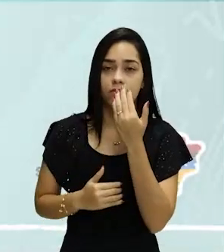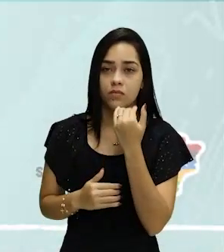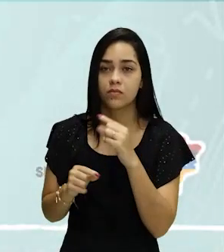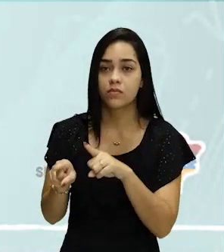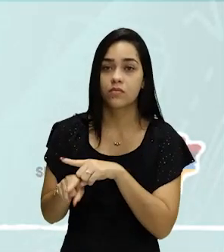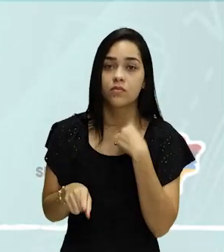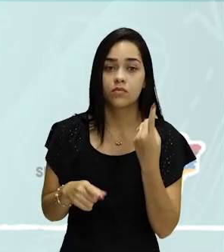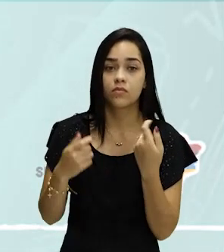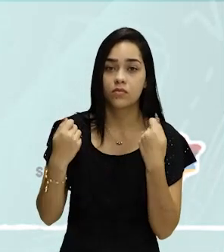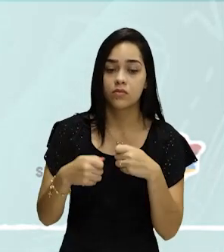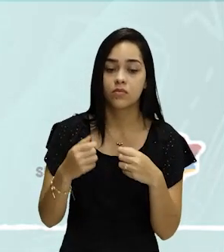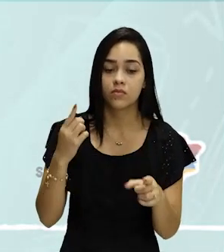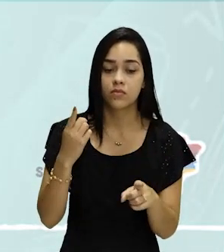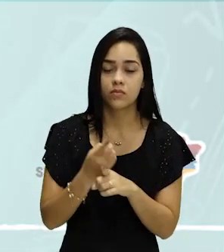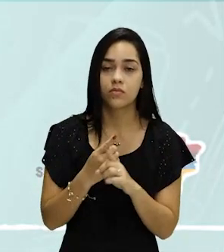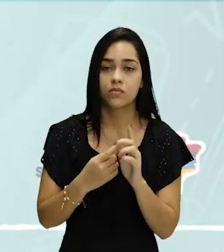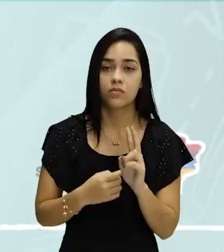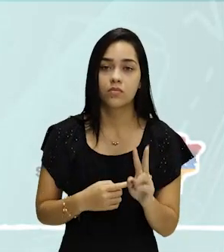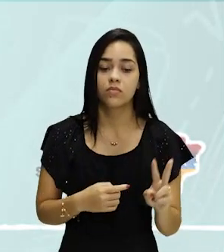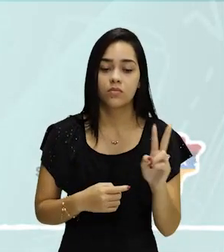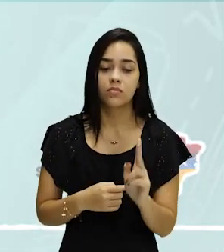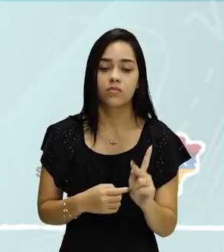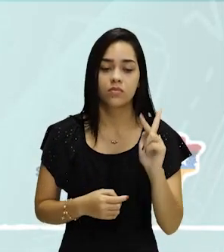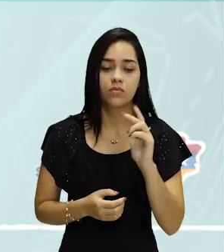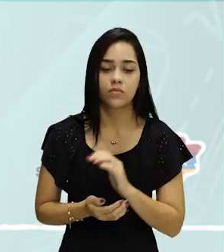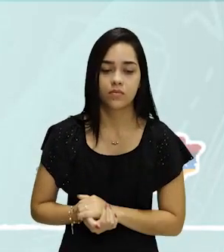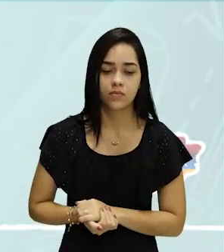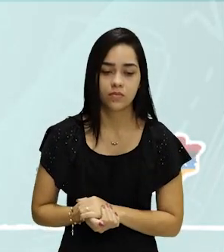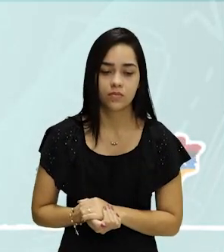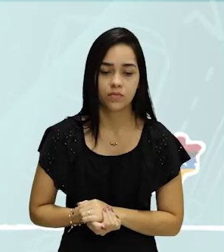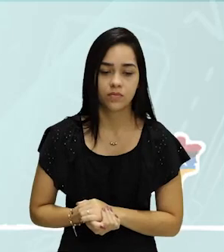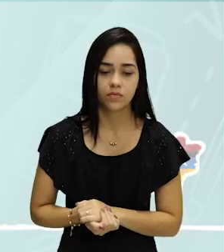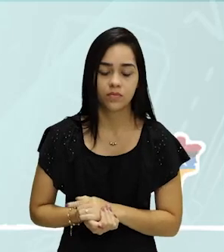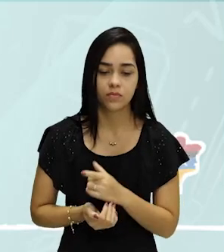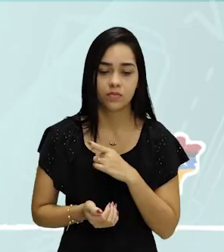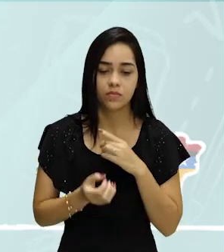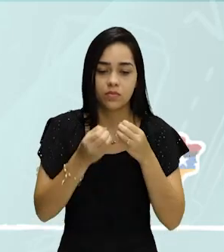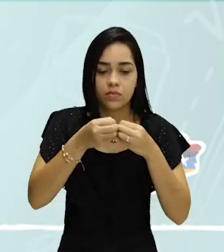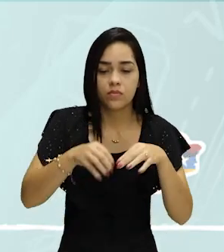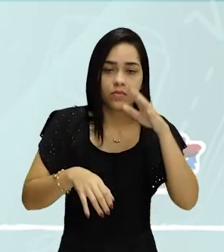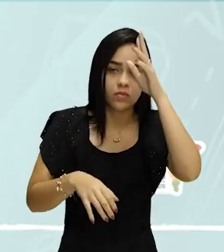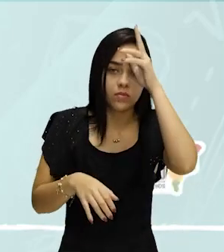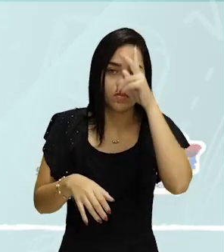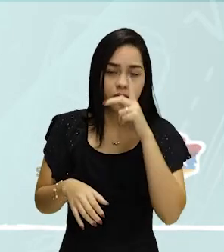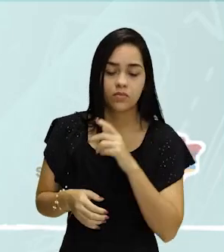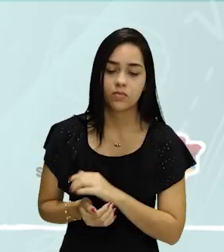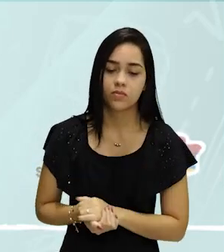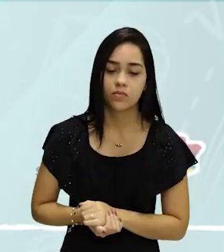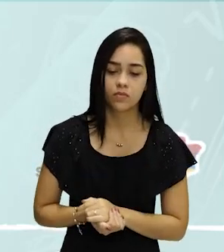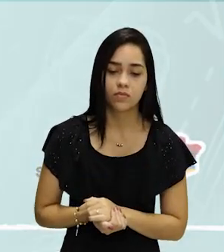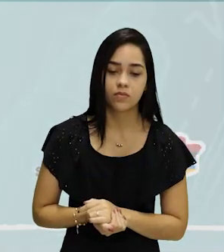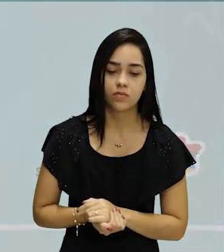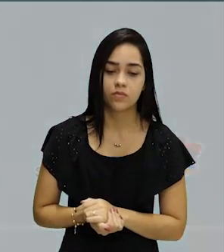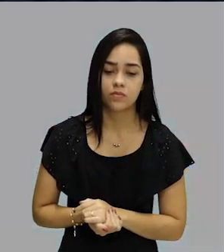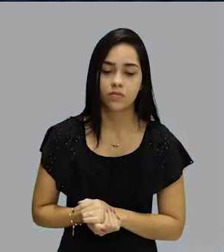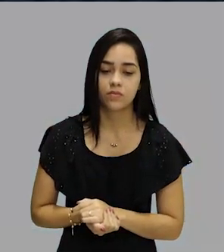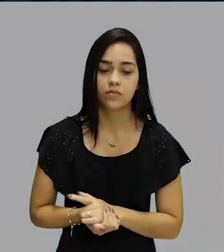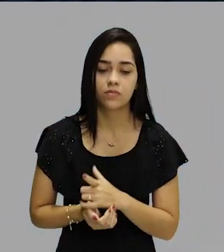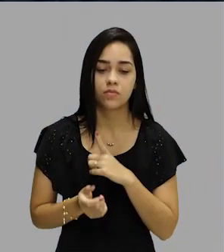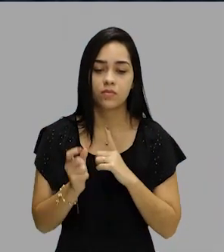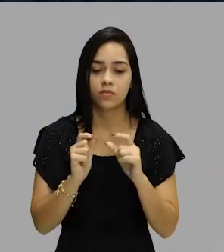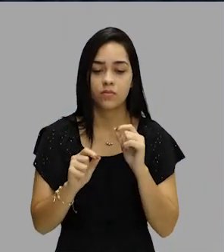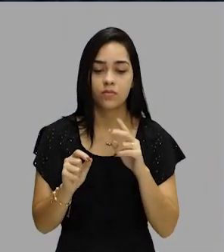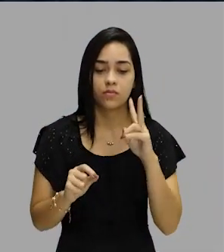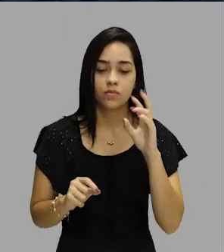que nós podemos encontrar a vitamina K. Olha só, encontramos aqui, ó, ovo de galinha. O ovo inteiro, ele possui cerca